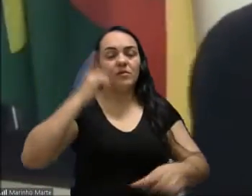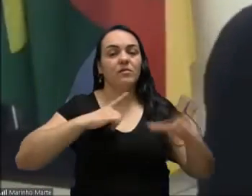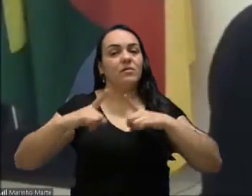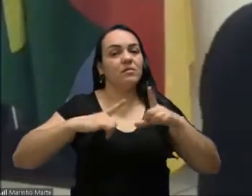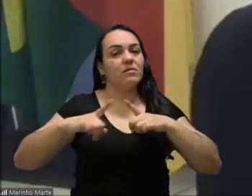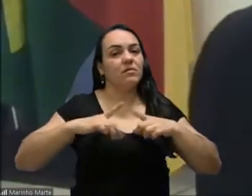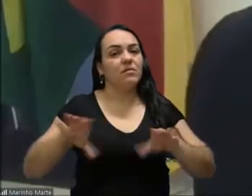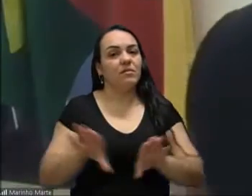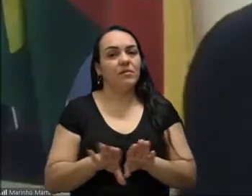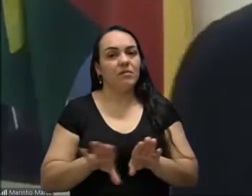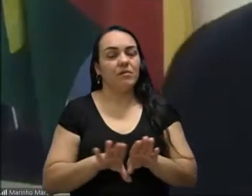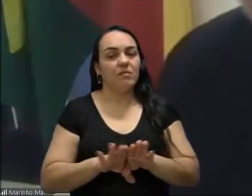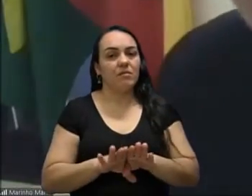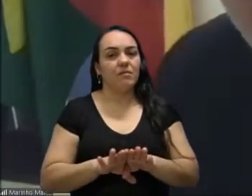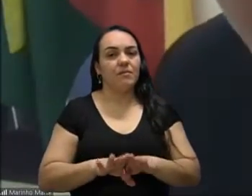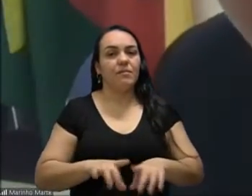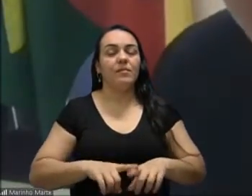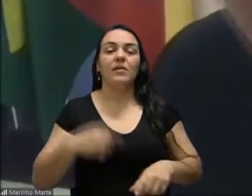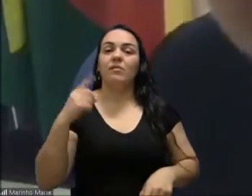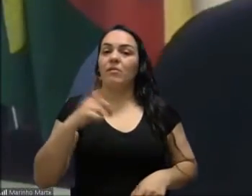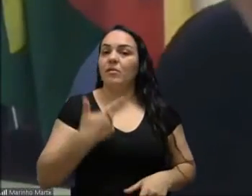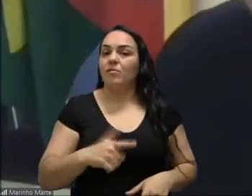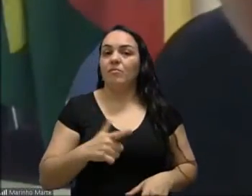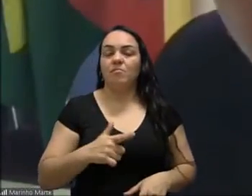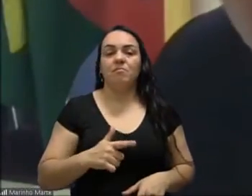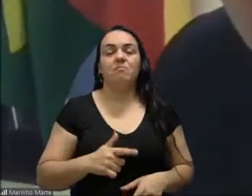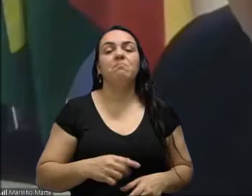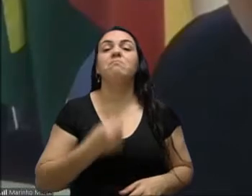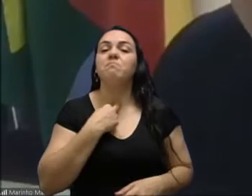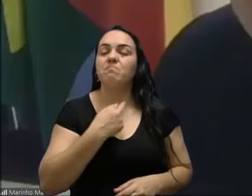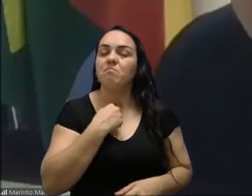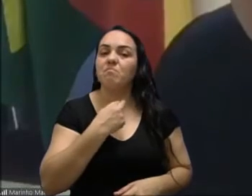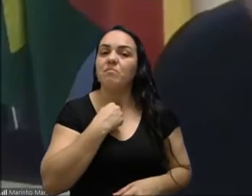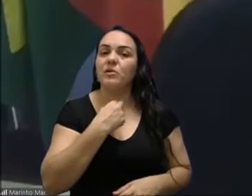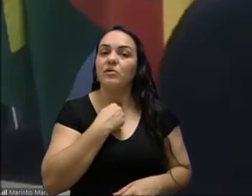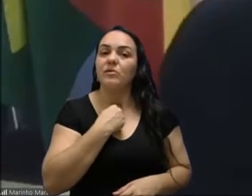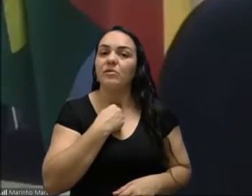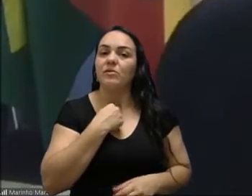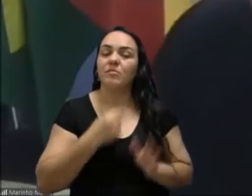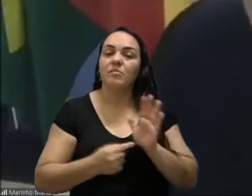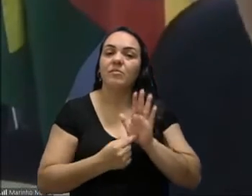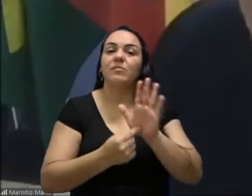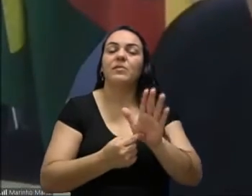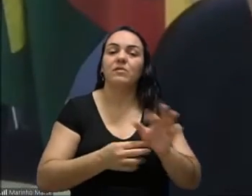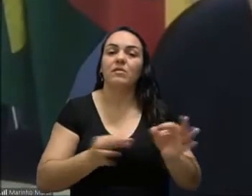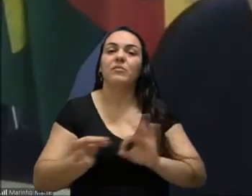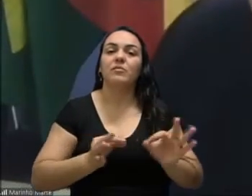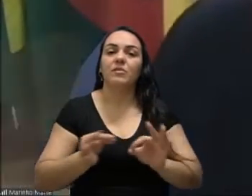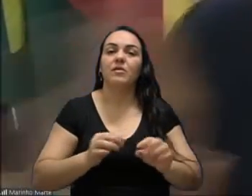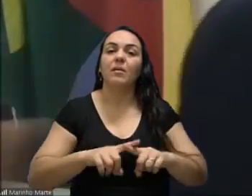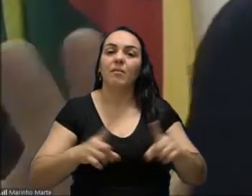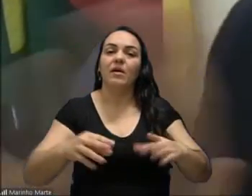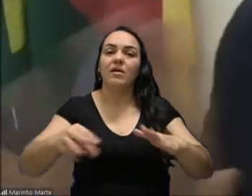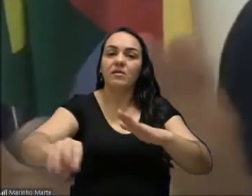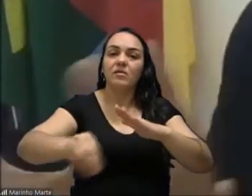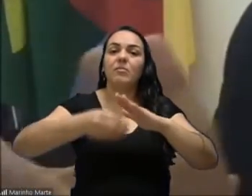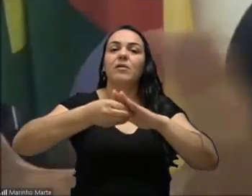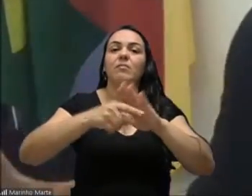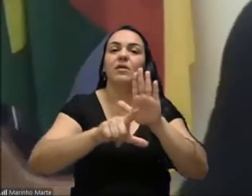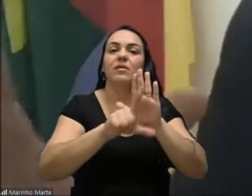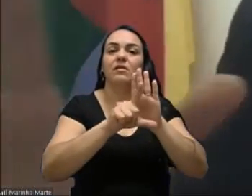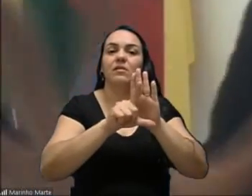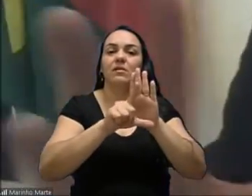Pérex nós não podemos apresentar projeto mas emenda aquela lei que existe provavelmente sim a questão